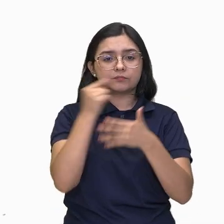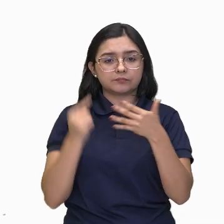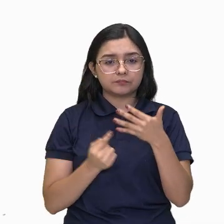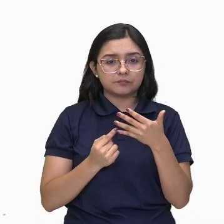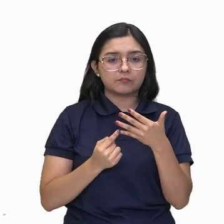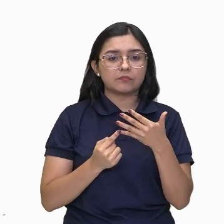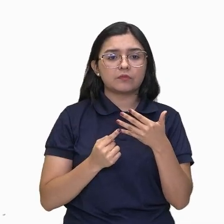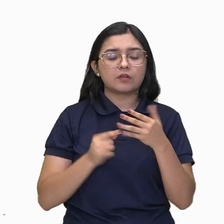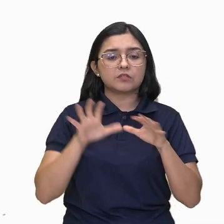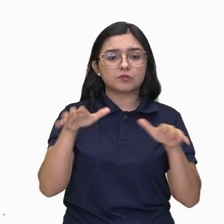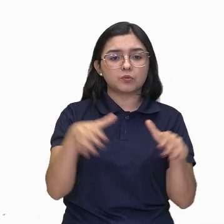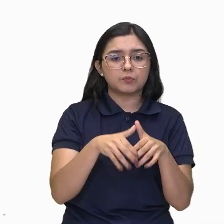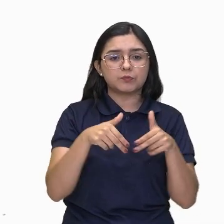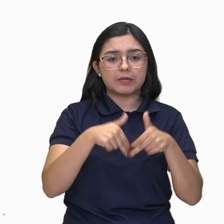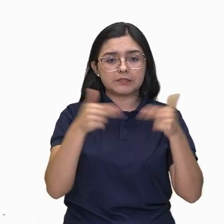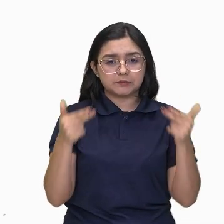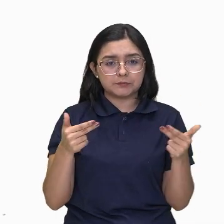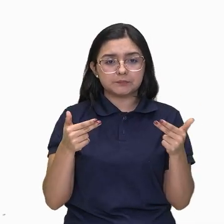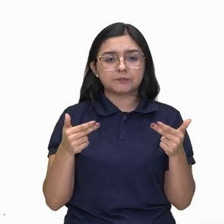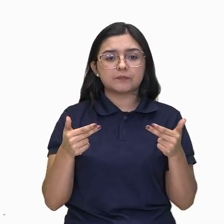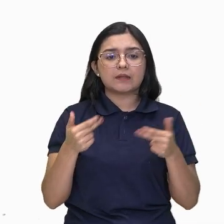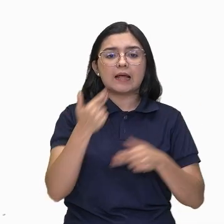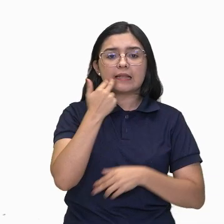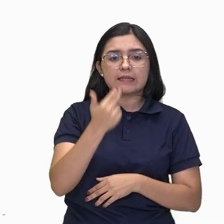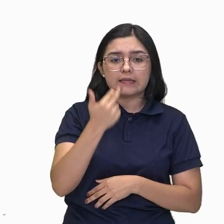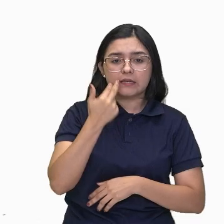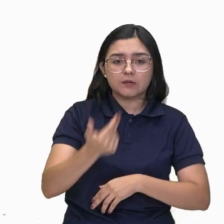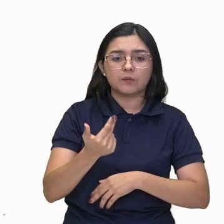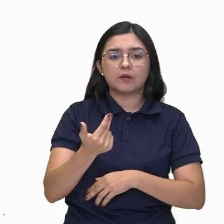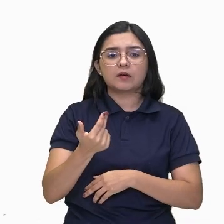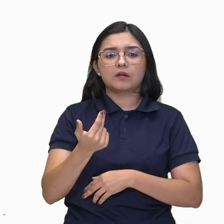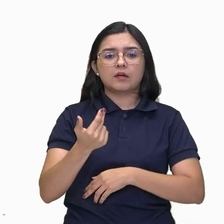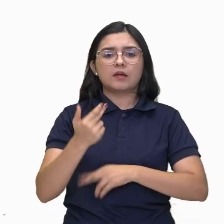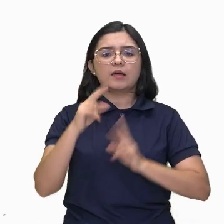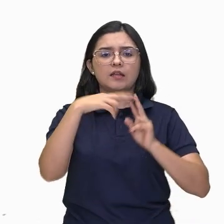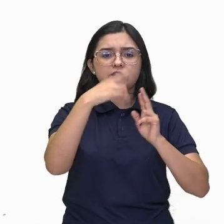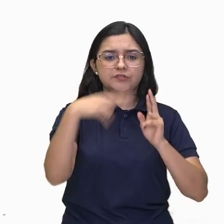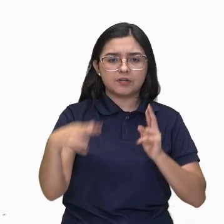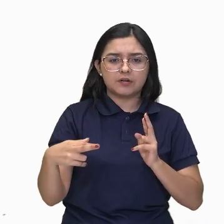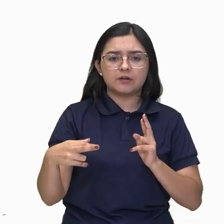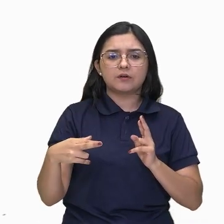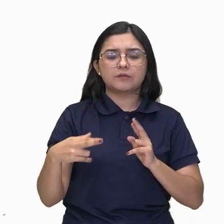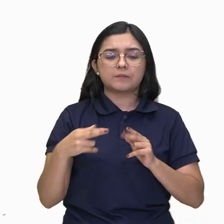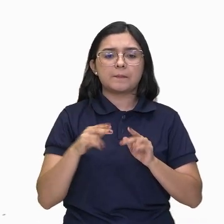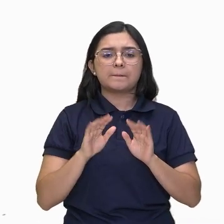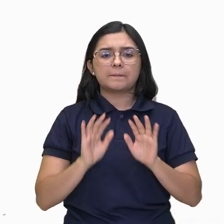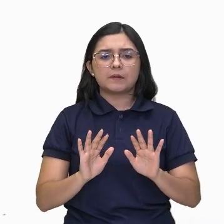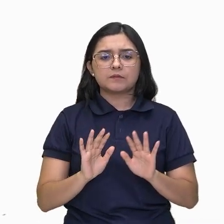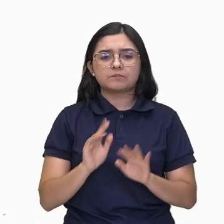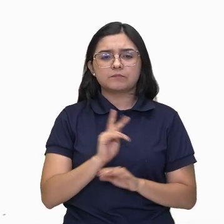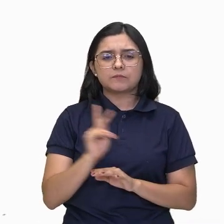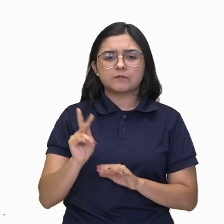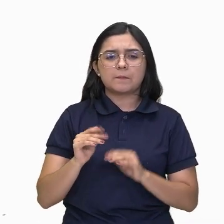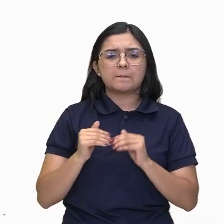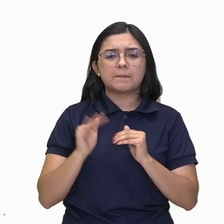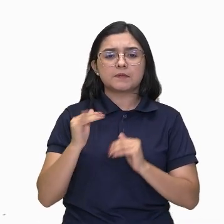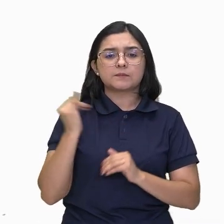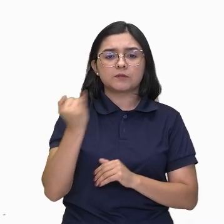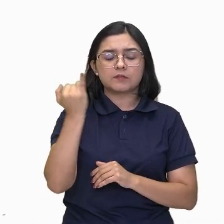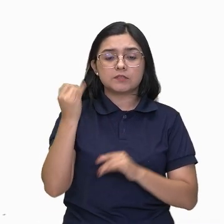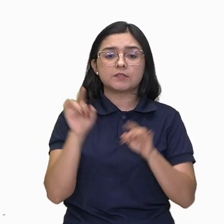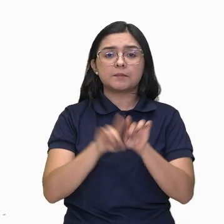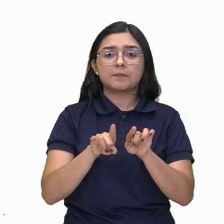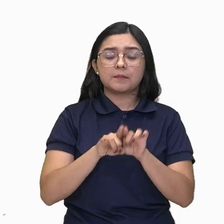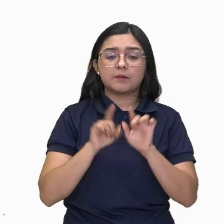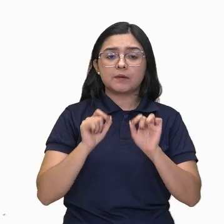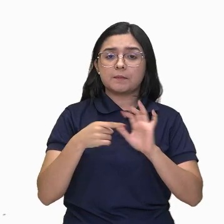né, desses grupos étnicos, né? A sua língua, né, a sua questão religiosa. Professor, mas eu acho que mais é importante também chamar a atenção